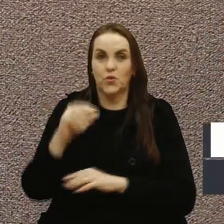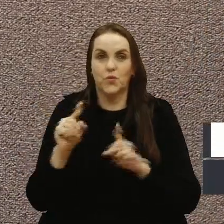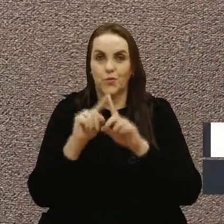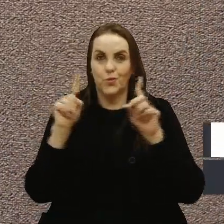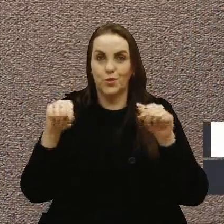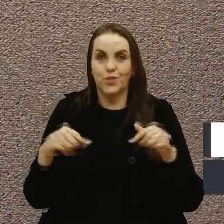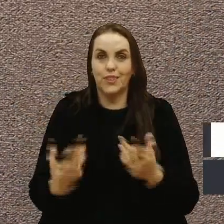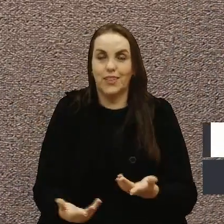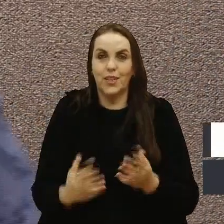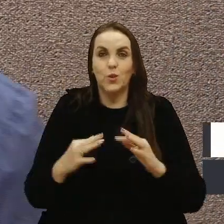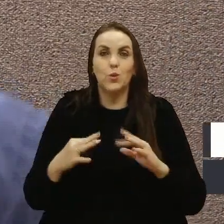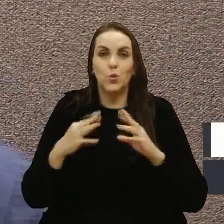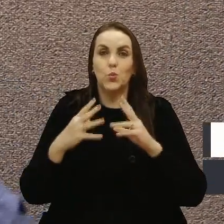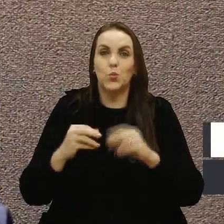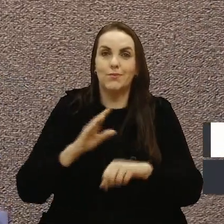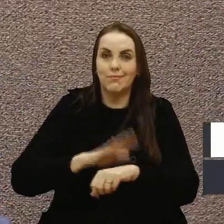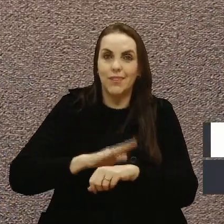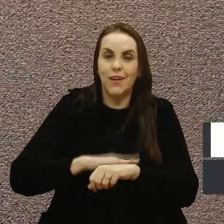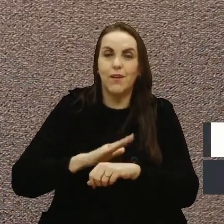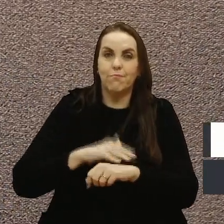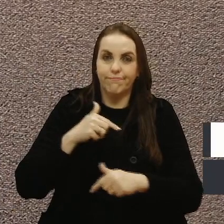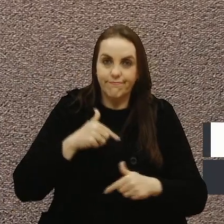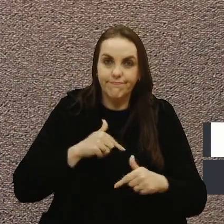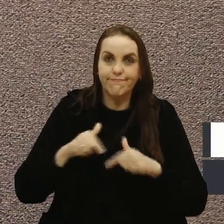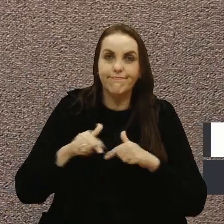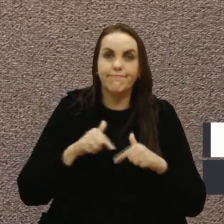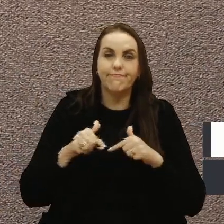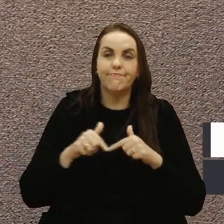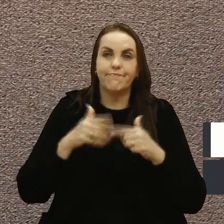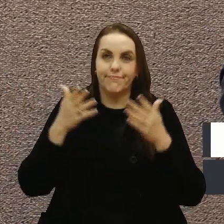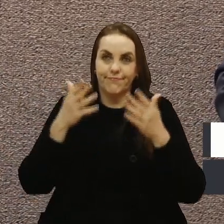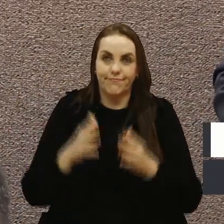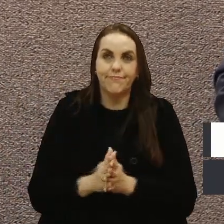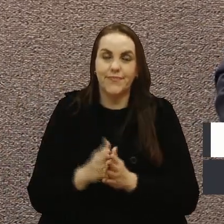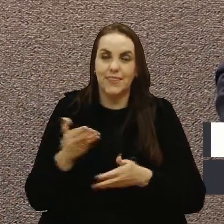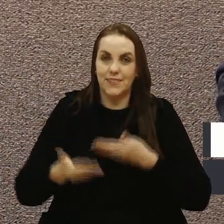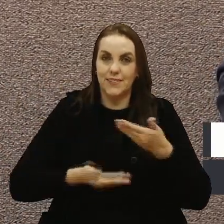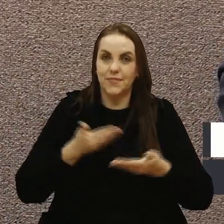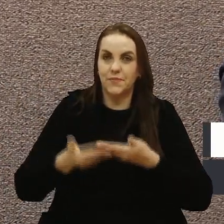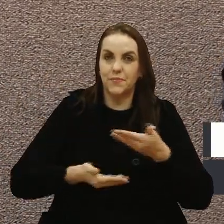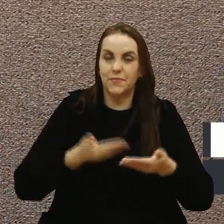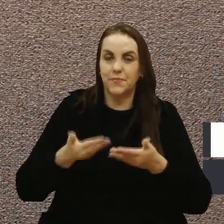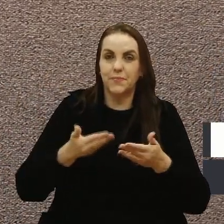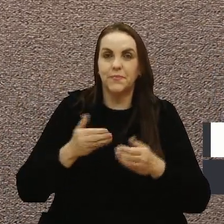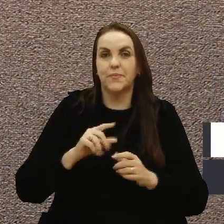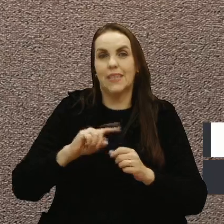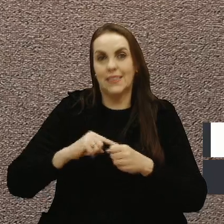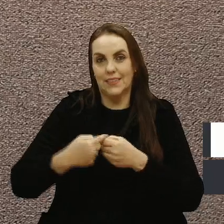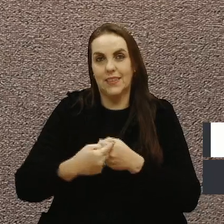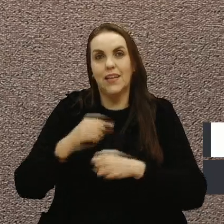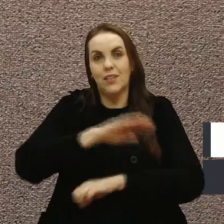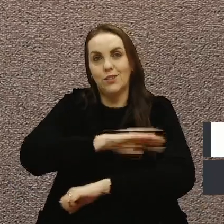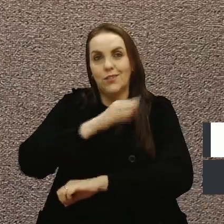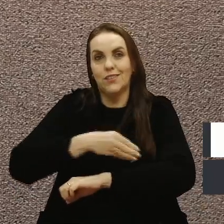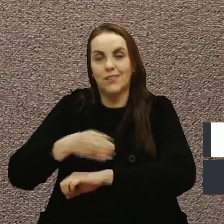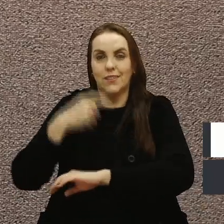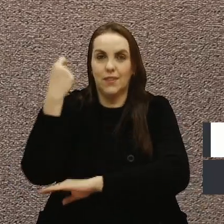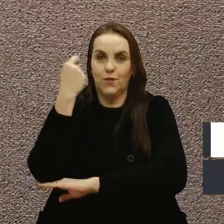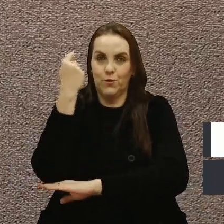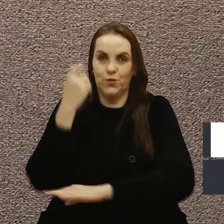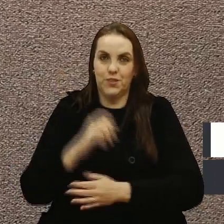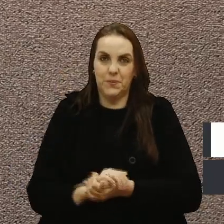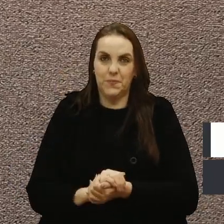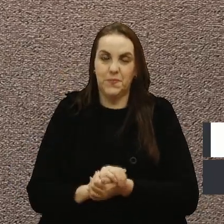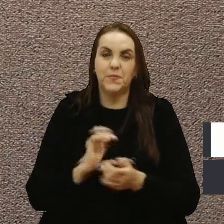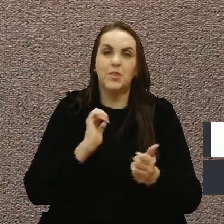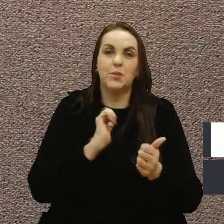por todo esse tempo em serviços prestados à nossa cidade, a Serra Gaúcha. Olha, no